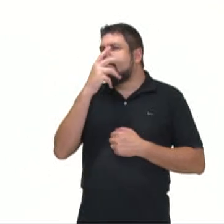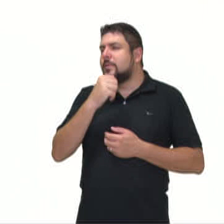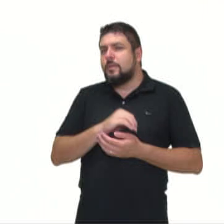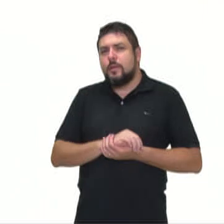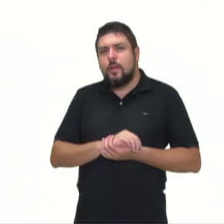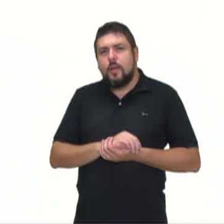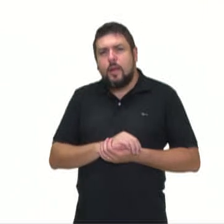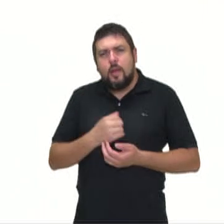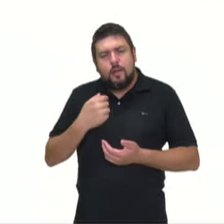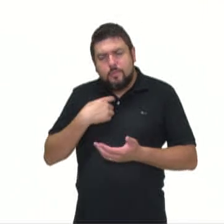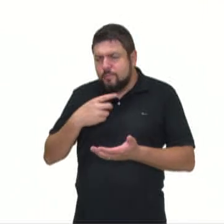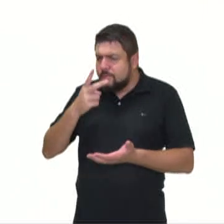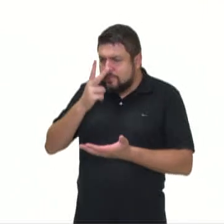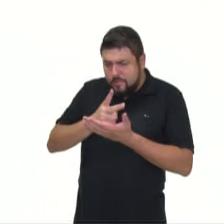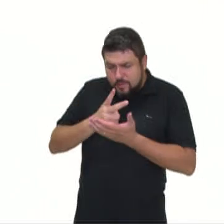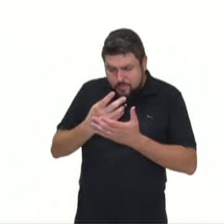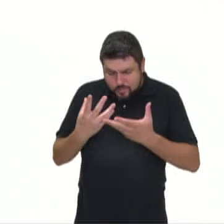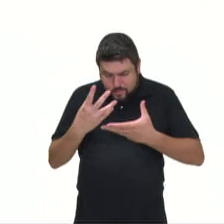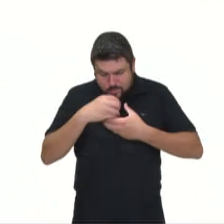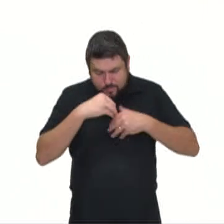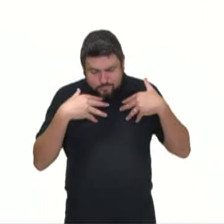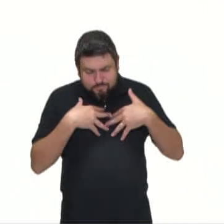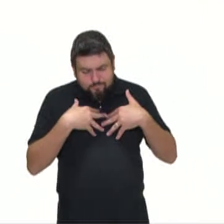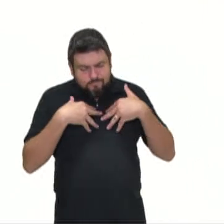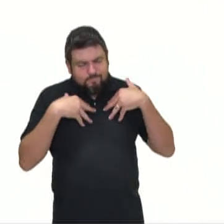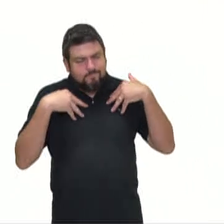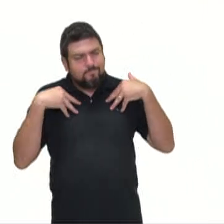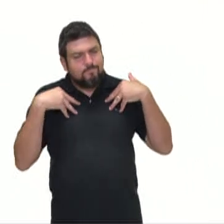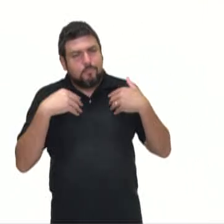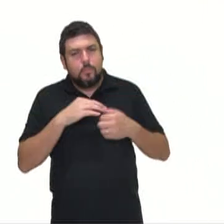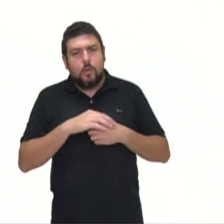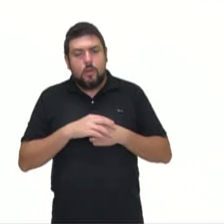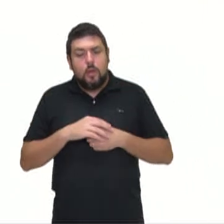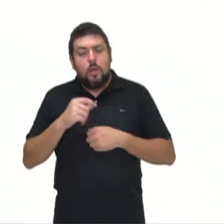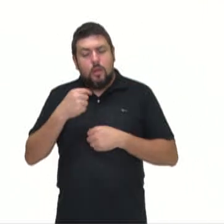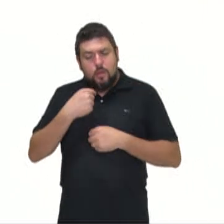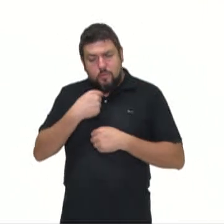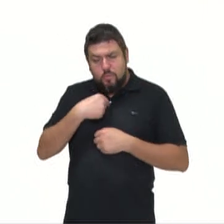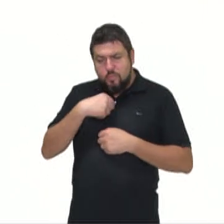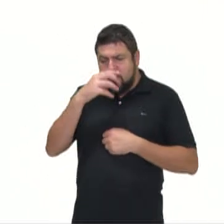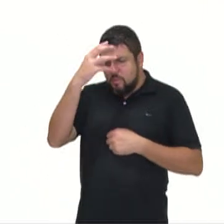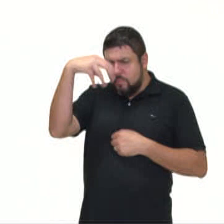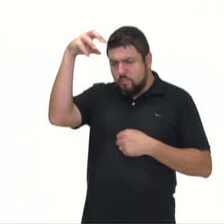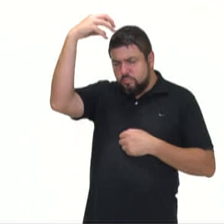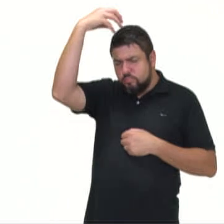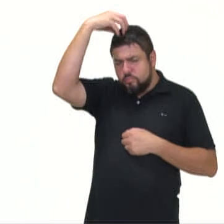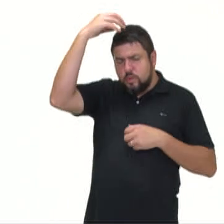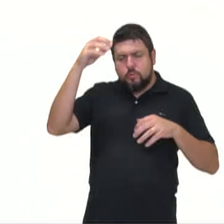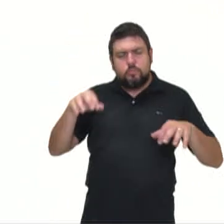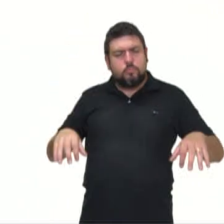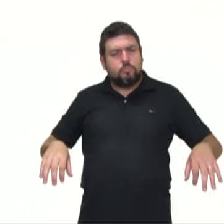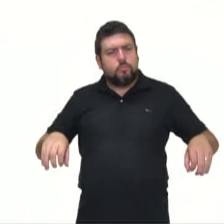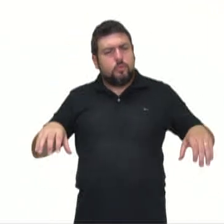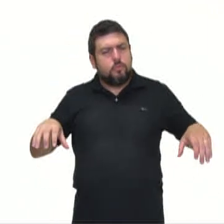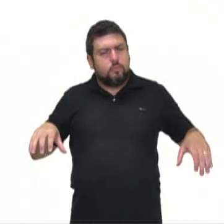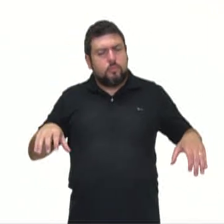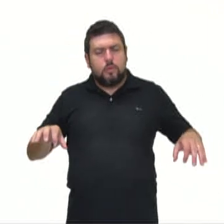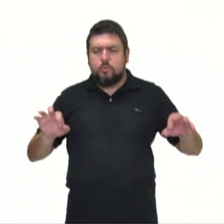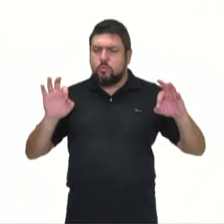ar. Havia orgulho e pudor em mim. Eu era uma rainha delicada. Às vezes, sentava-me na